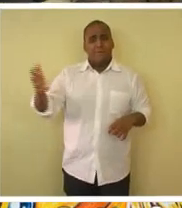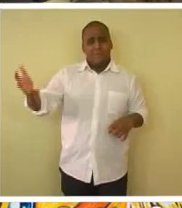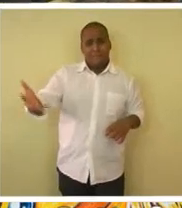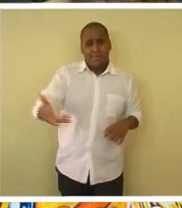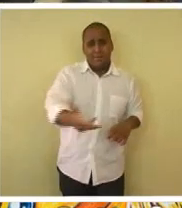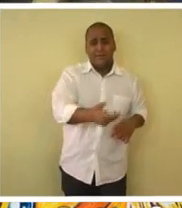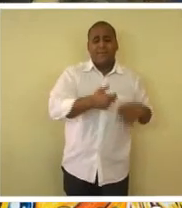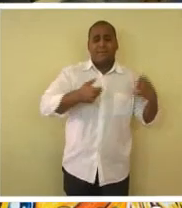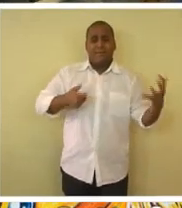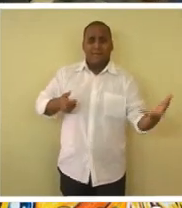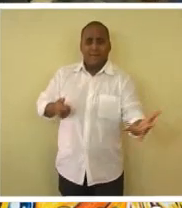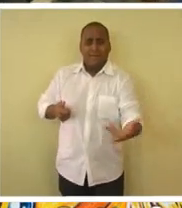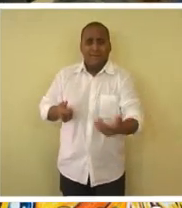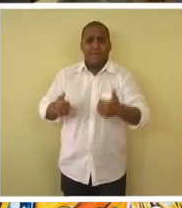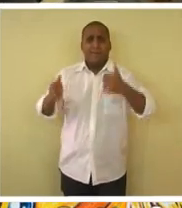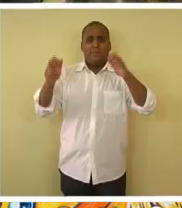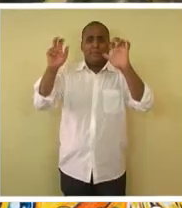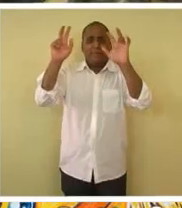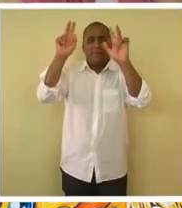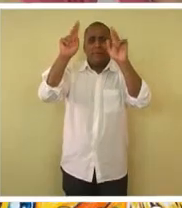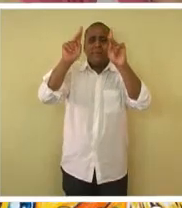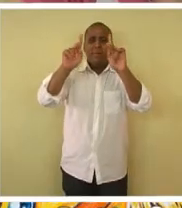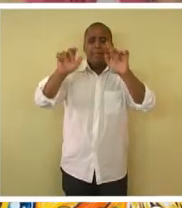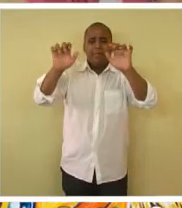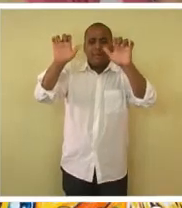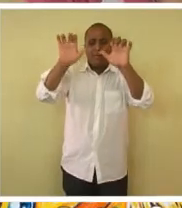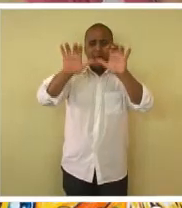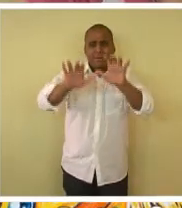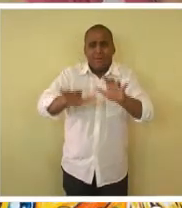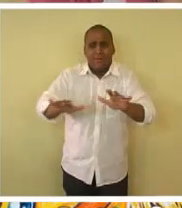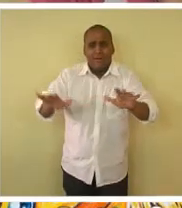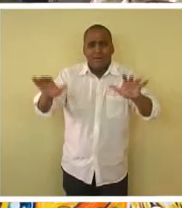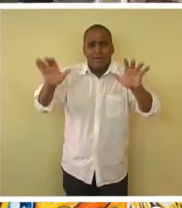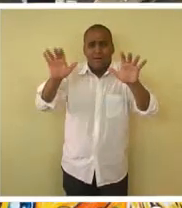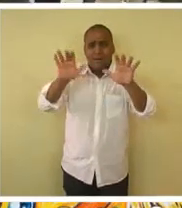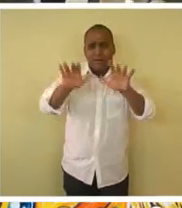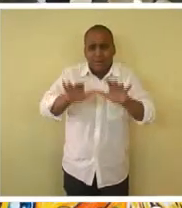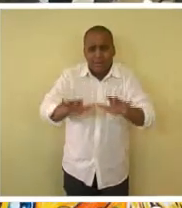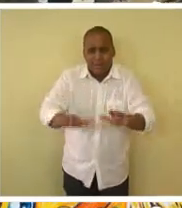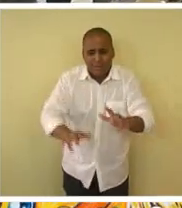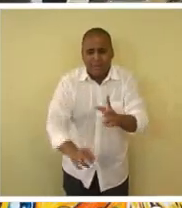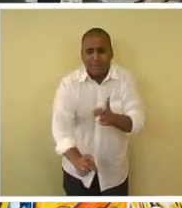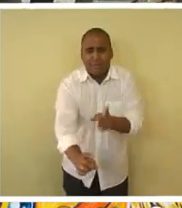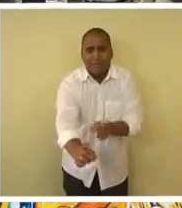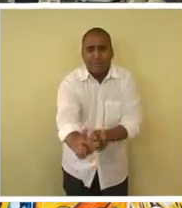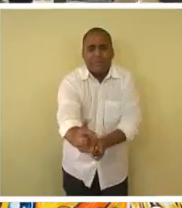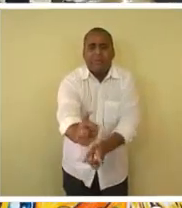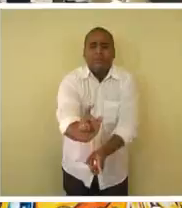A paz é uma fonte que não cessa